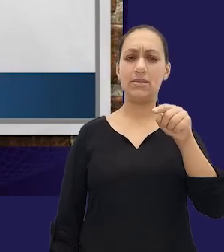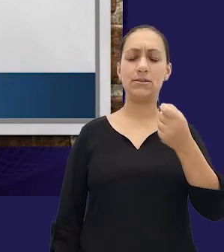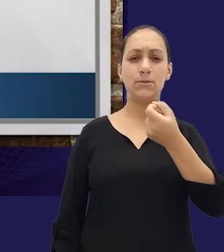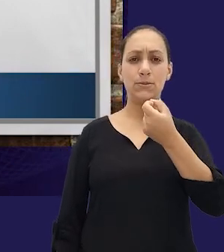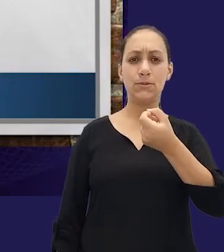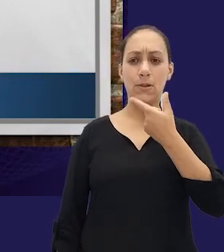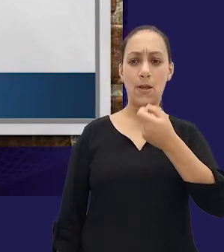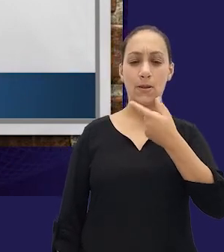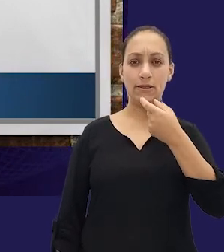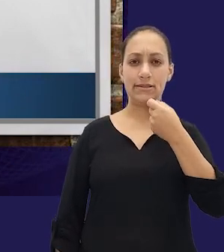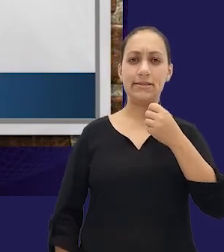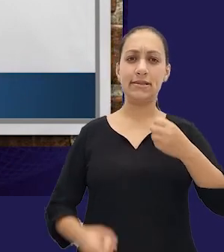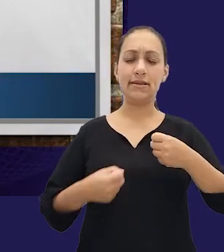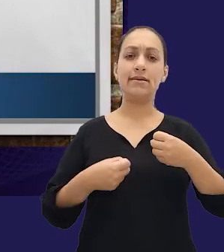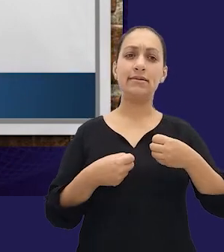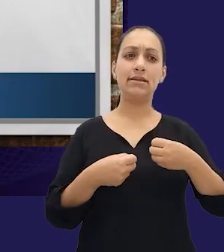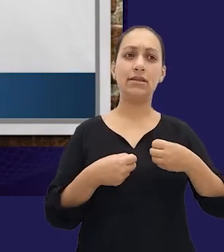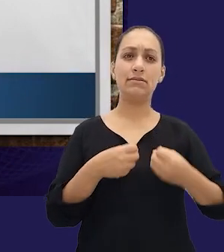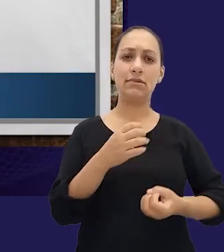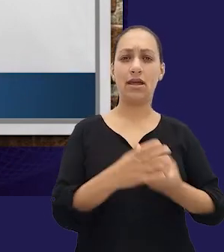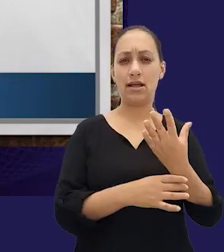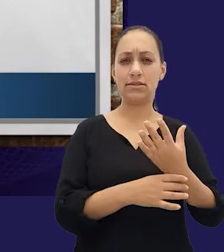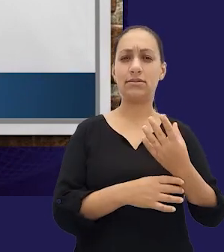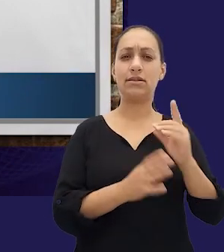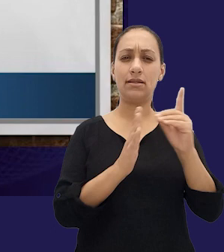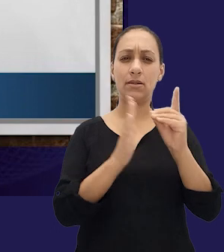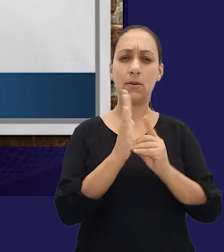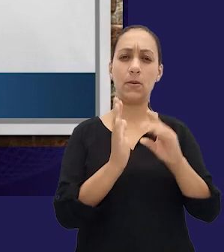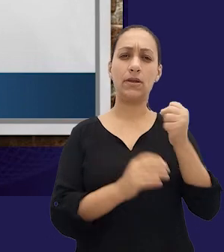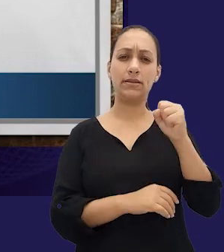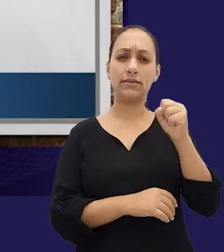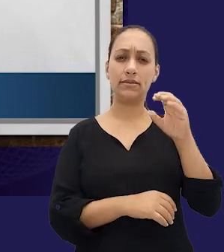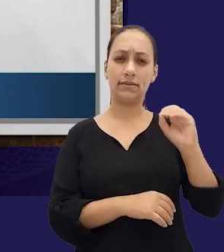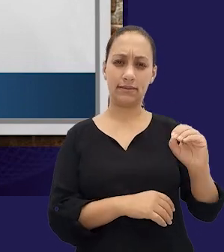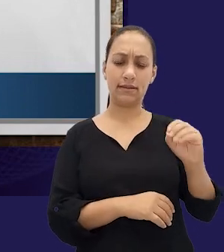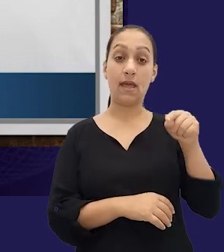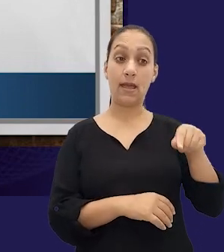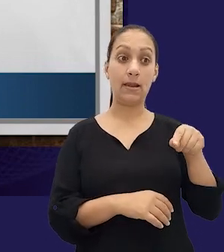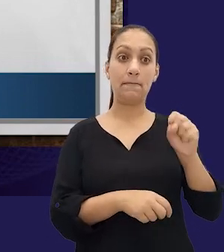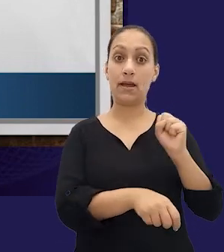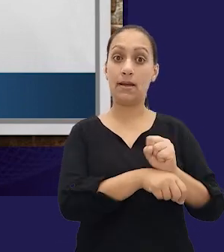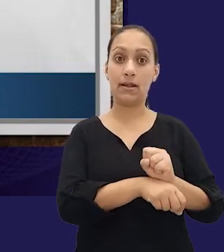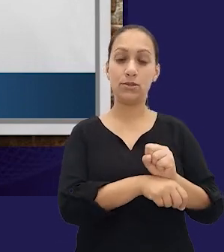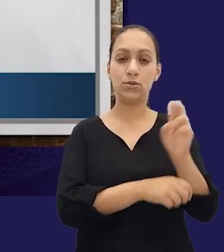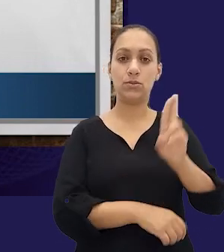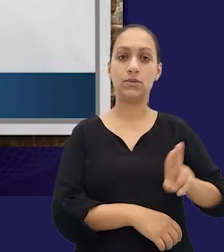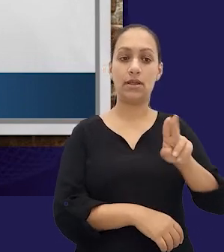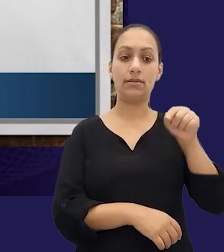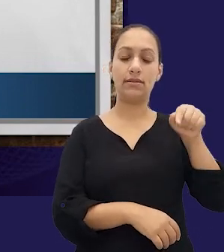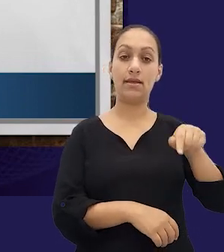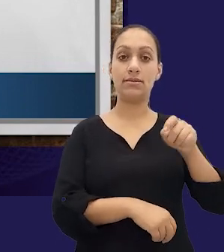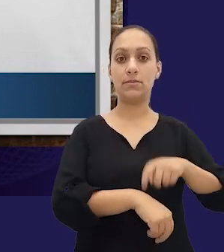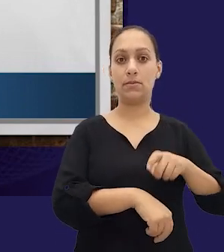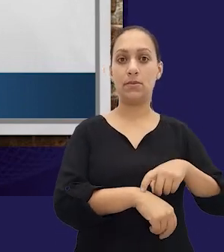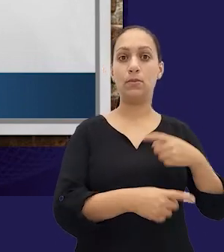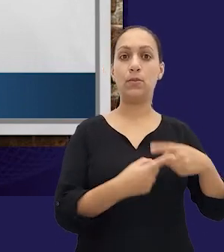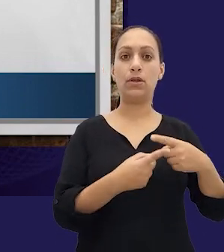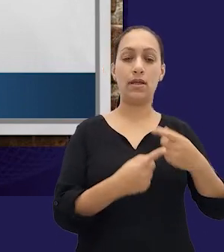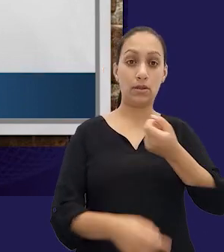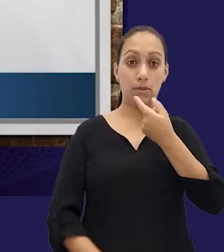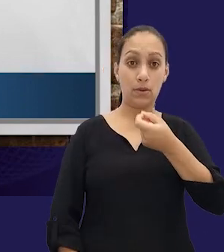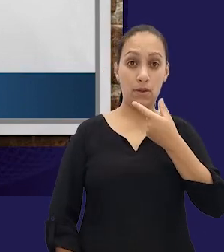foram lançadas na década de 70, 80, e que deixaram de ser utilizadas naquela ocasião, porque elas eram drogas